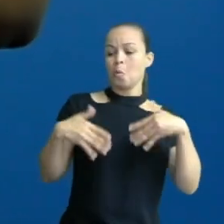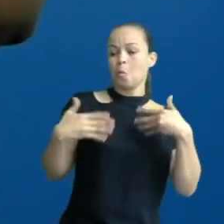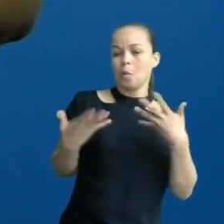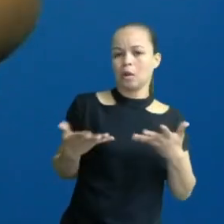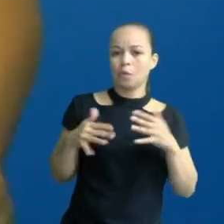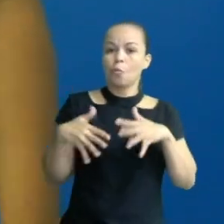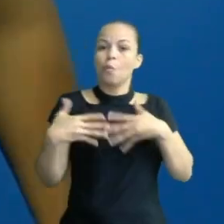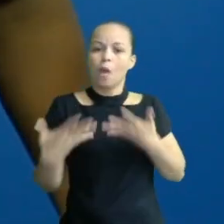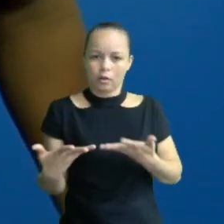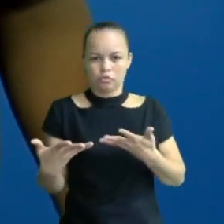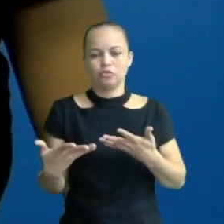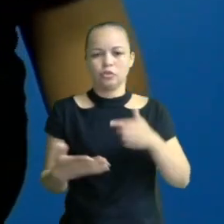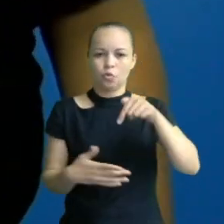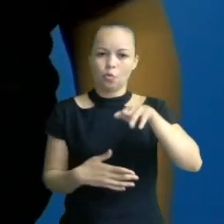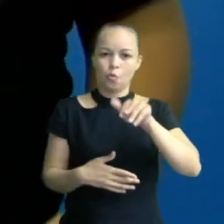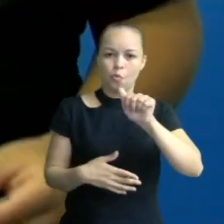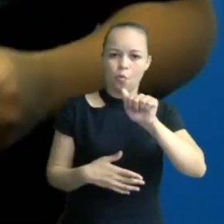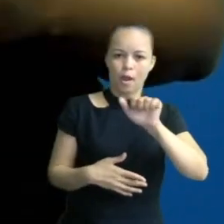com as quais, tá bom?